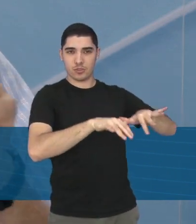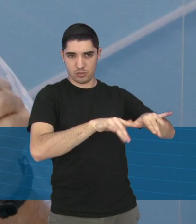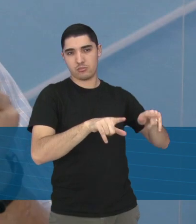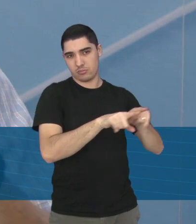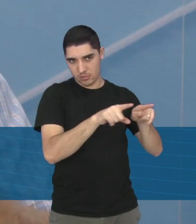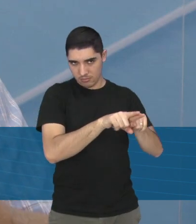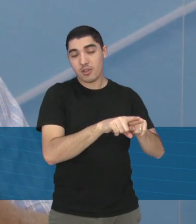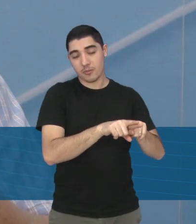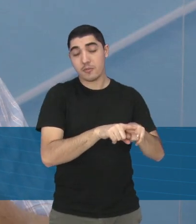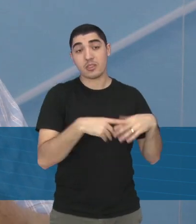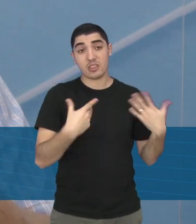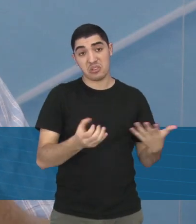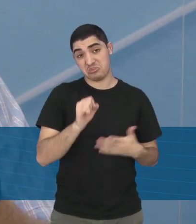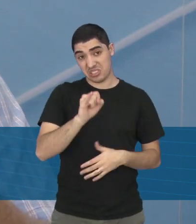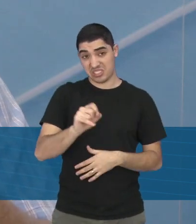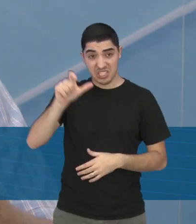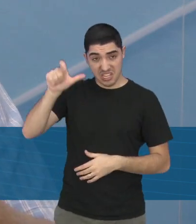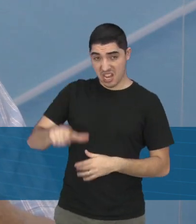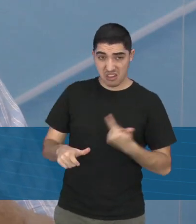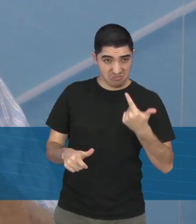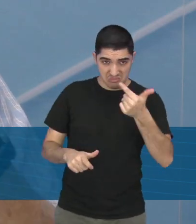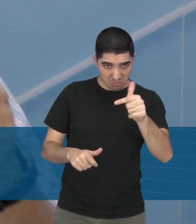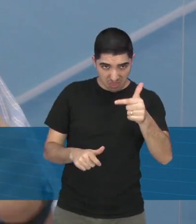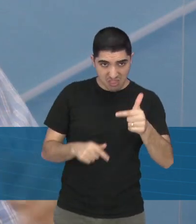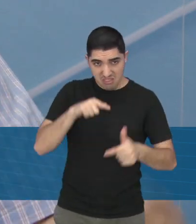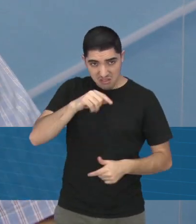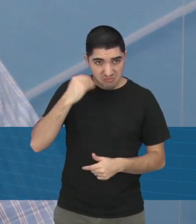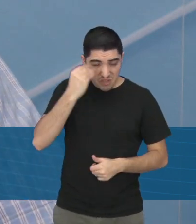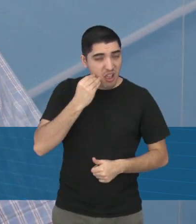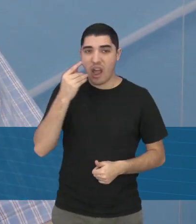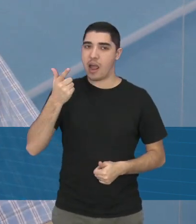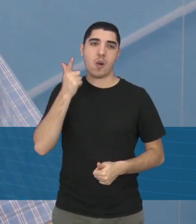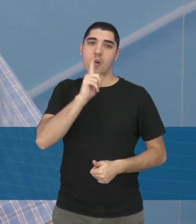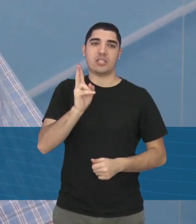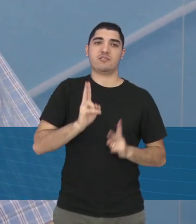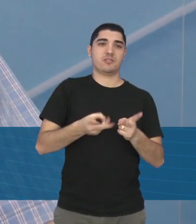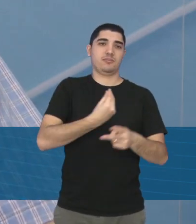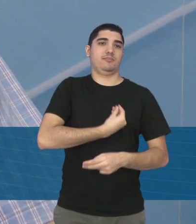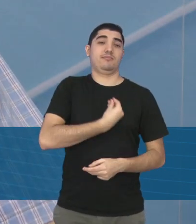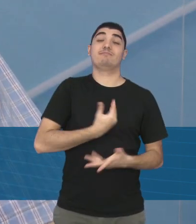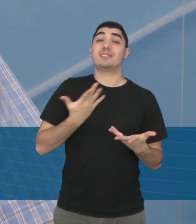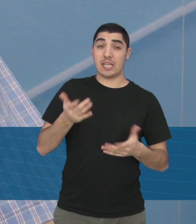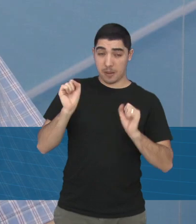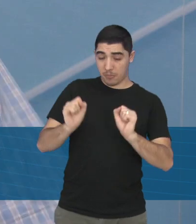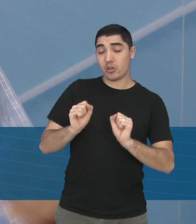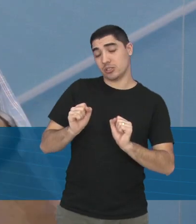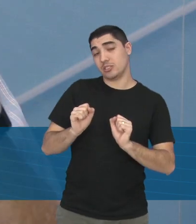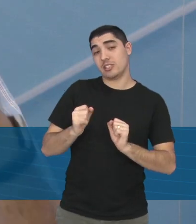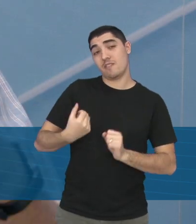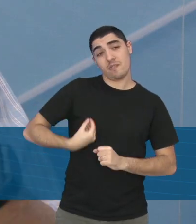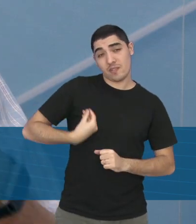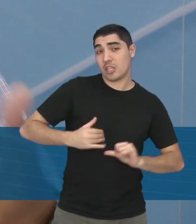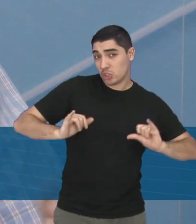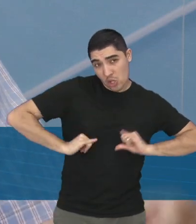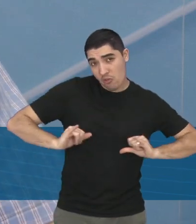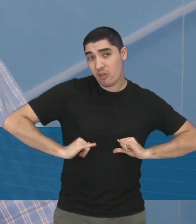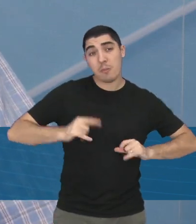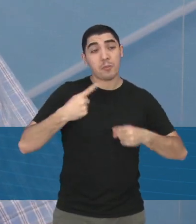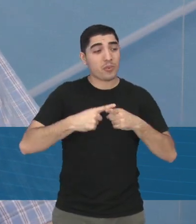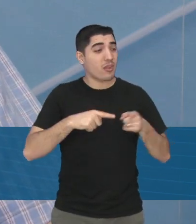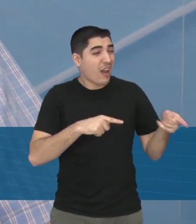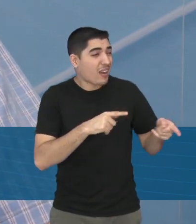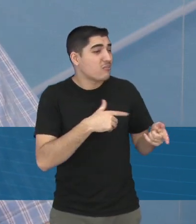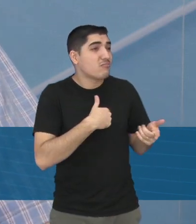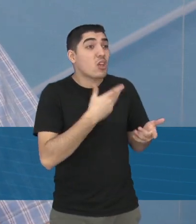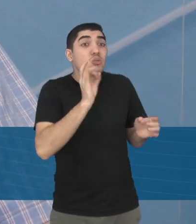ele não tivesse essa vivência, ele não sobreviveria. E aí ele ia ter um processo muito desgastante na vida dele, né? Ou seja, ele não ia ter